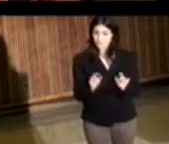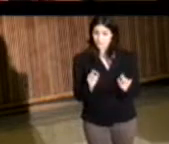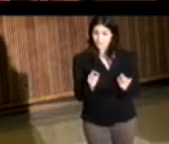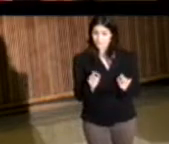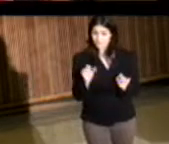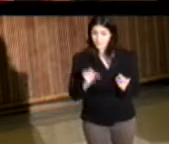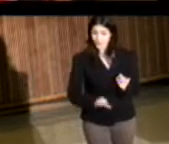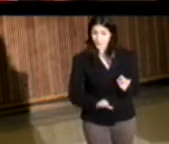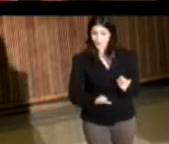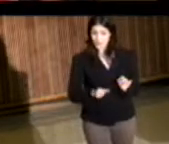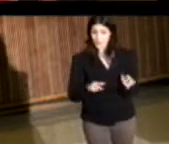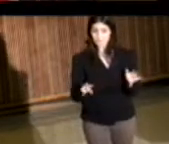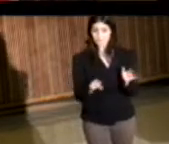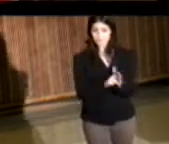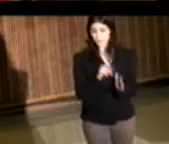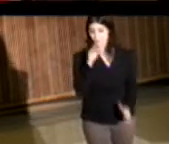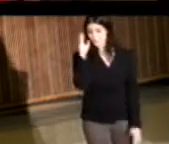atenção,